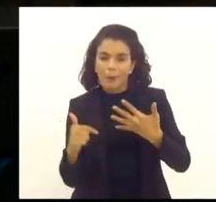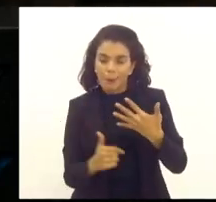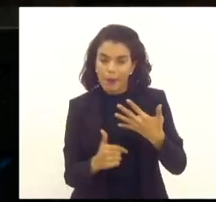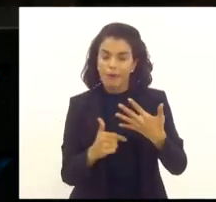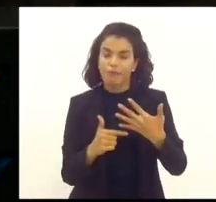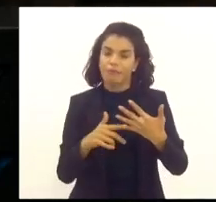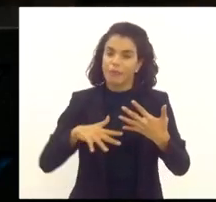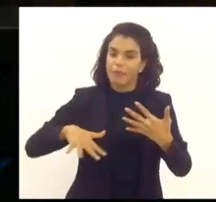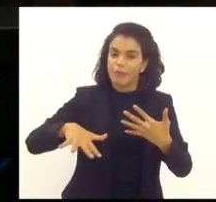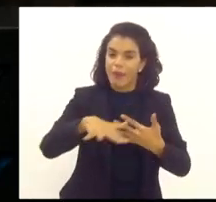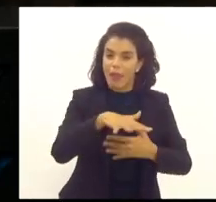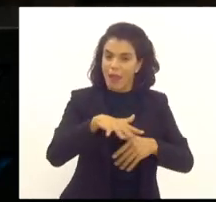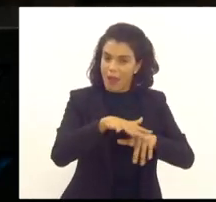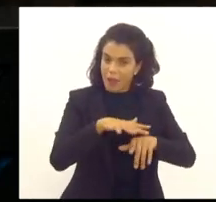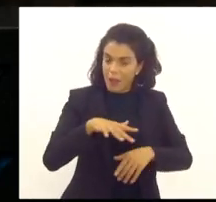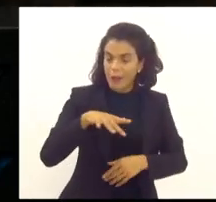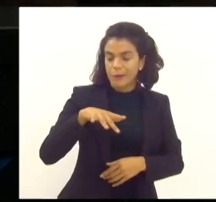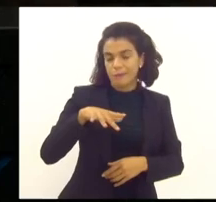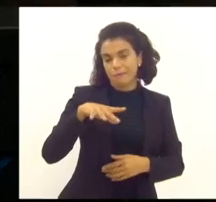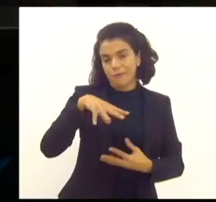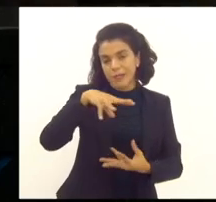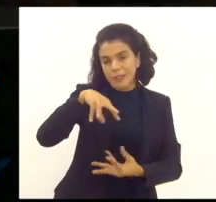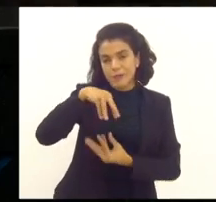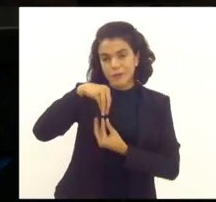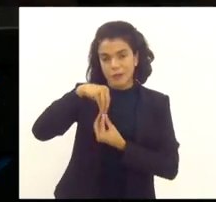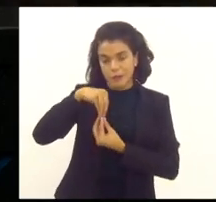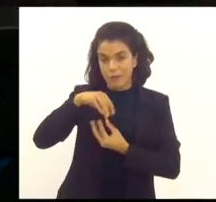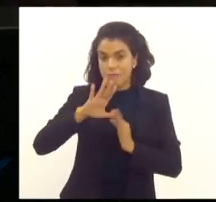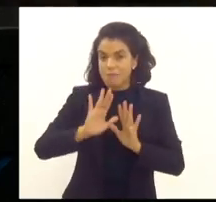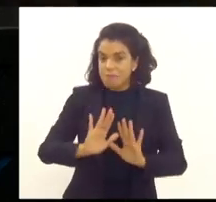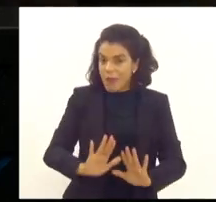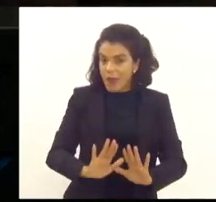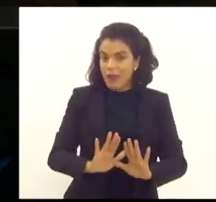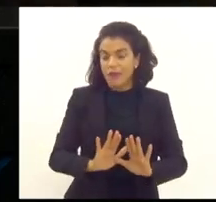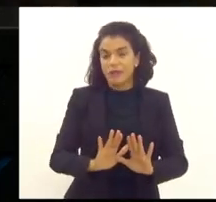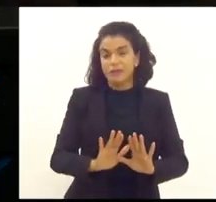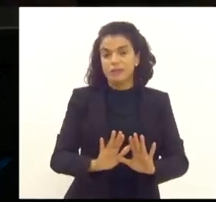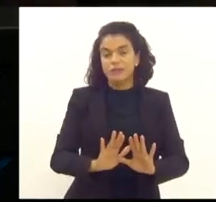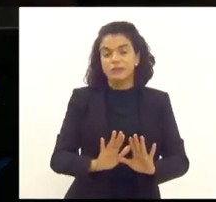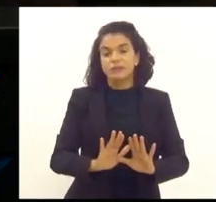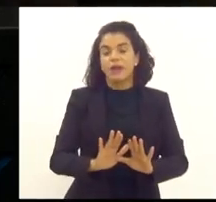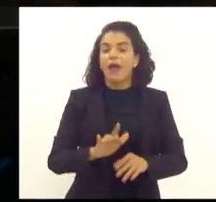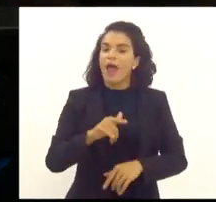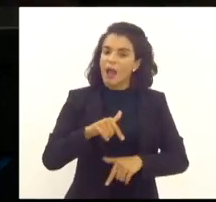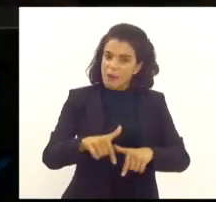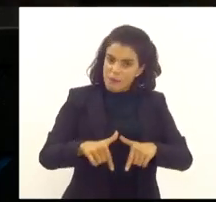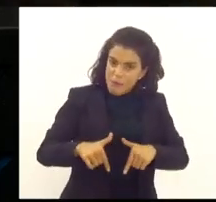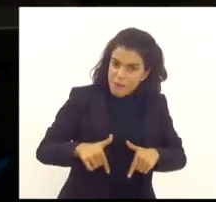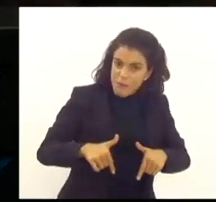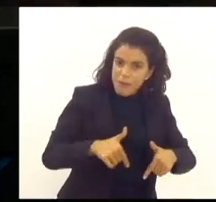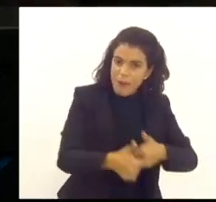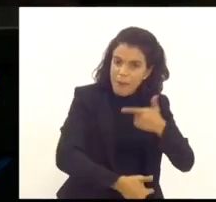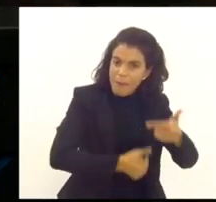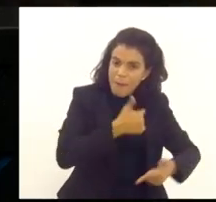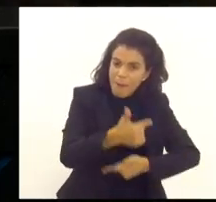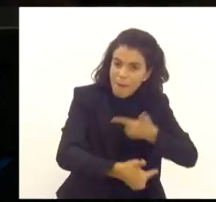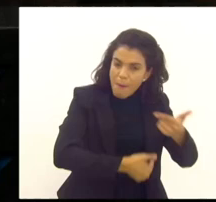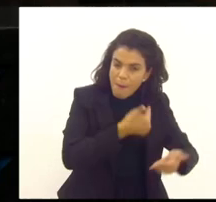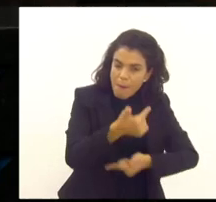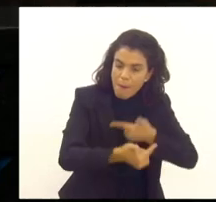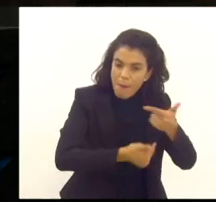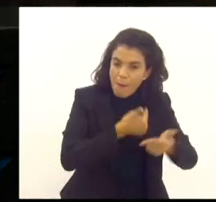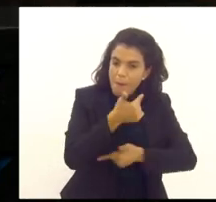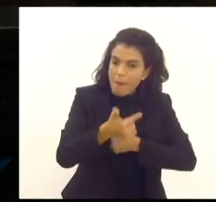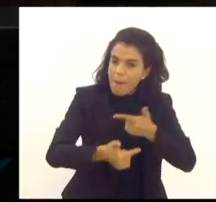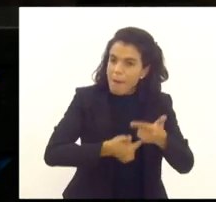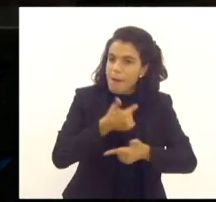na sua área espiritual mas Além disso ela se empenhava profundamente nas demandas